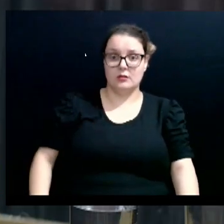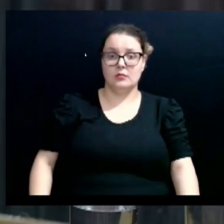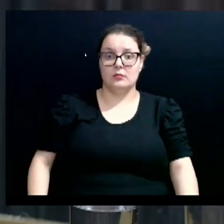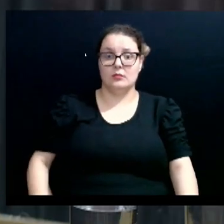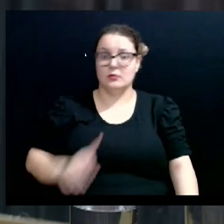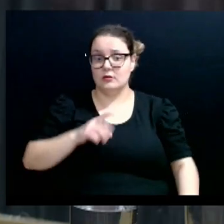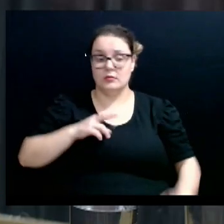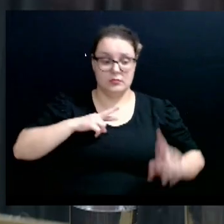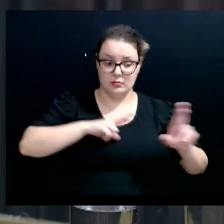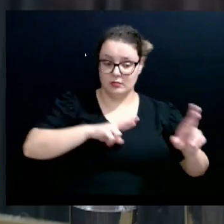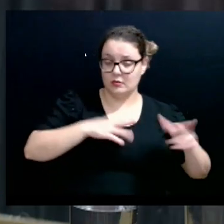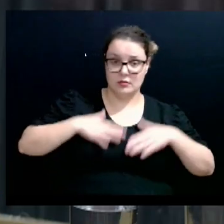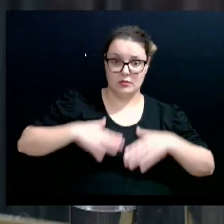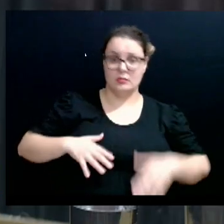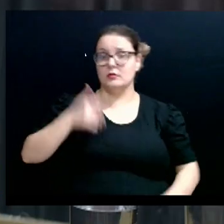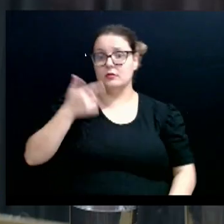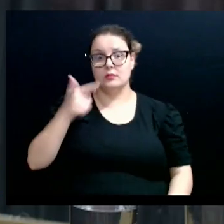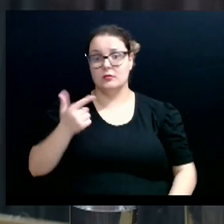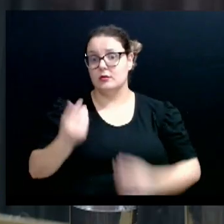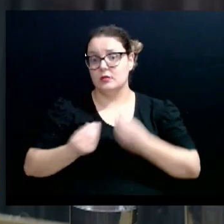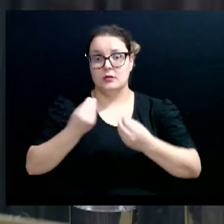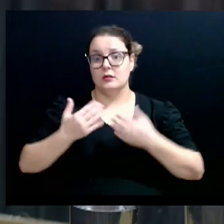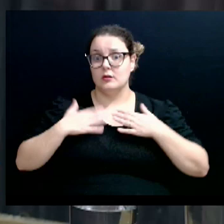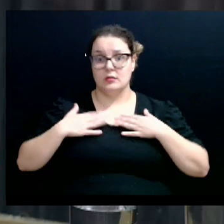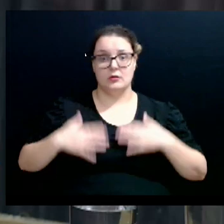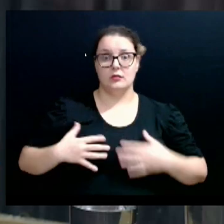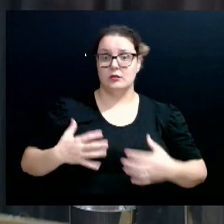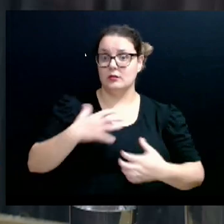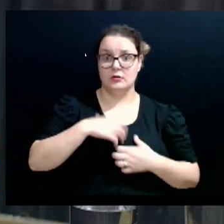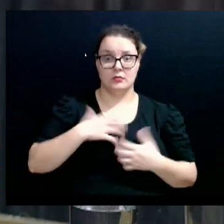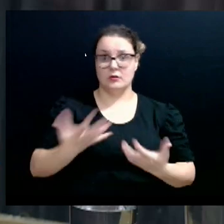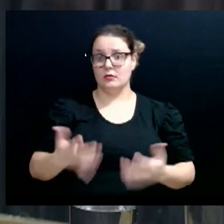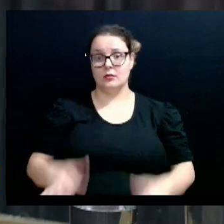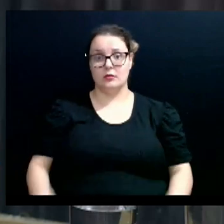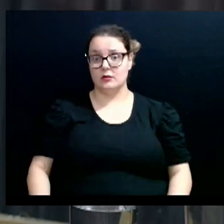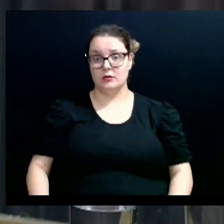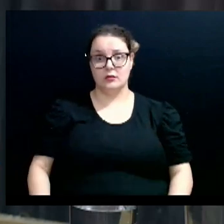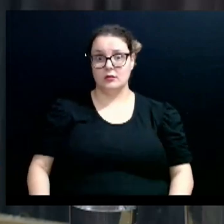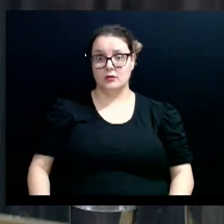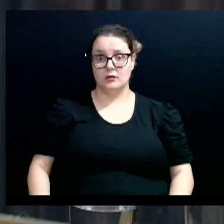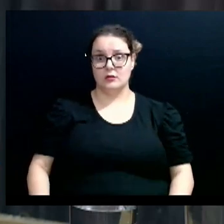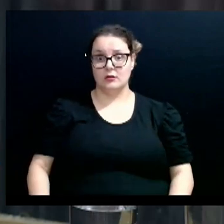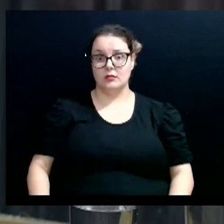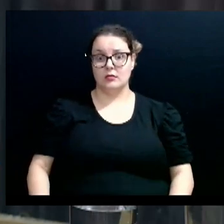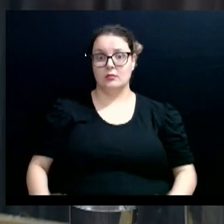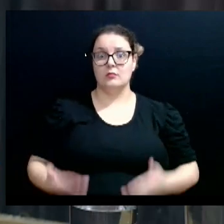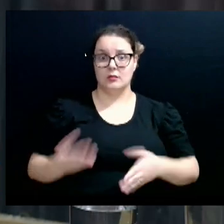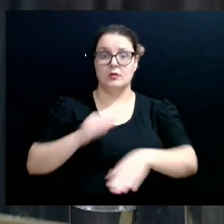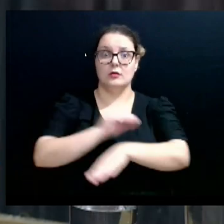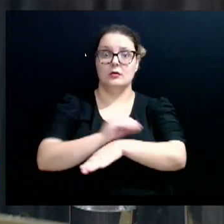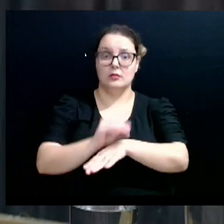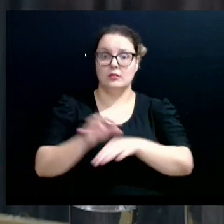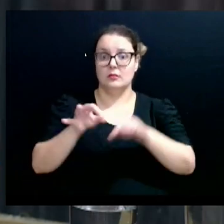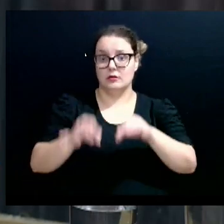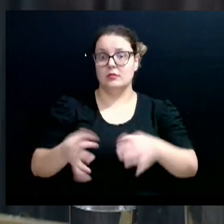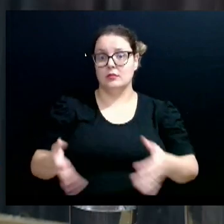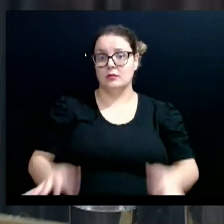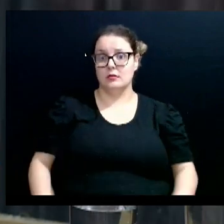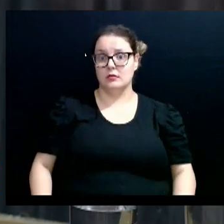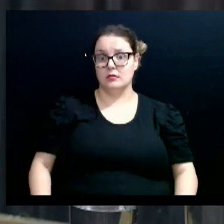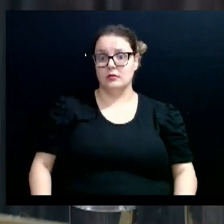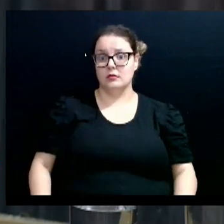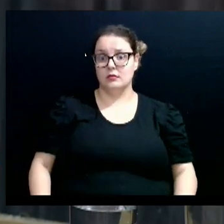vou ter condição física, emocional para dar o cuidado devido, né? Para quando ele